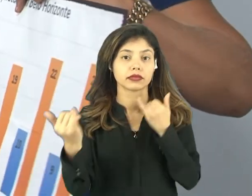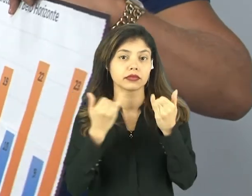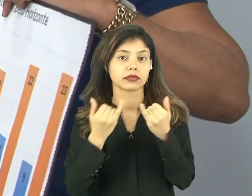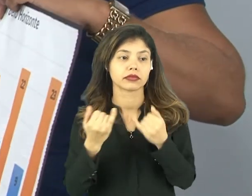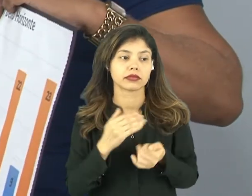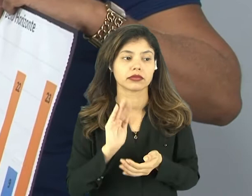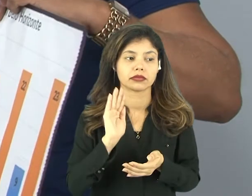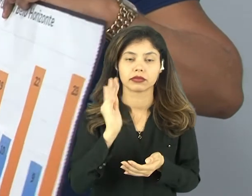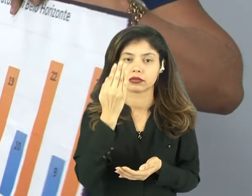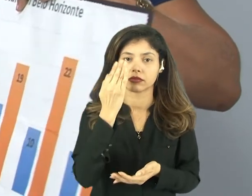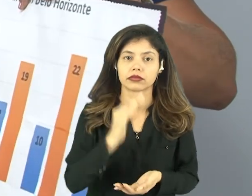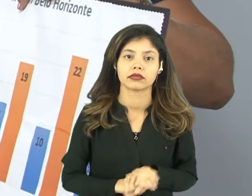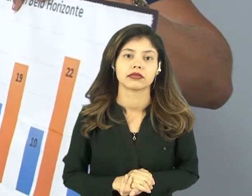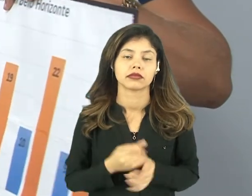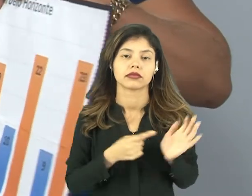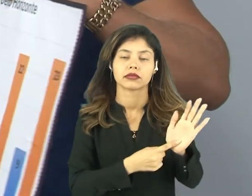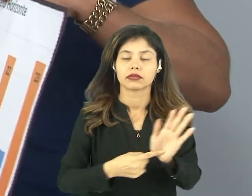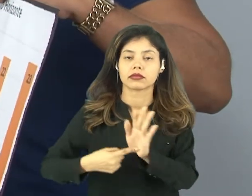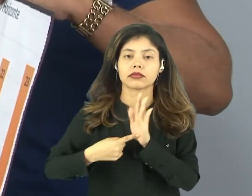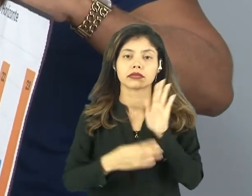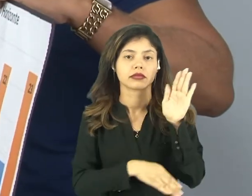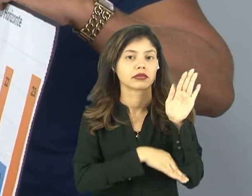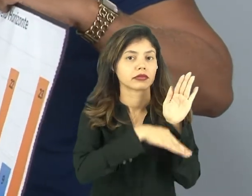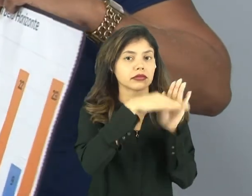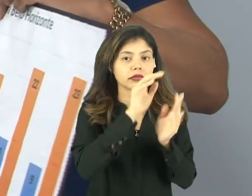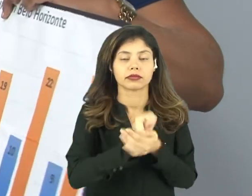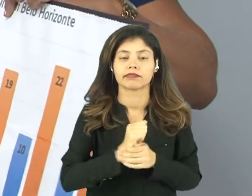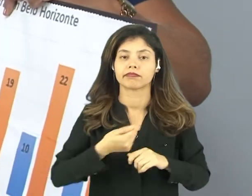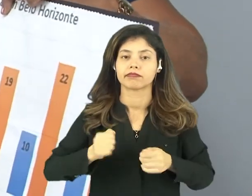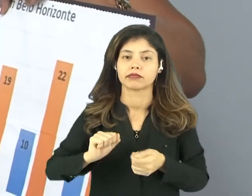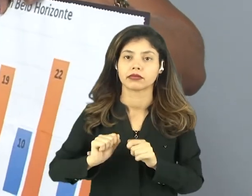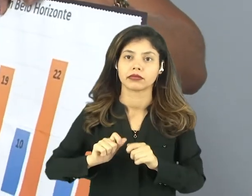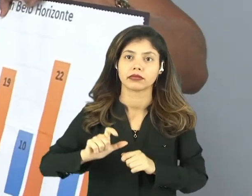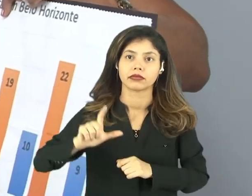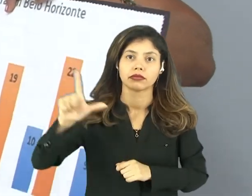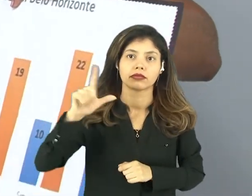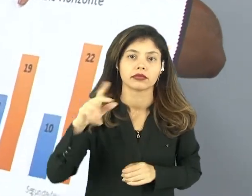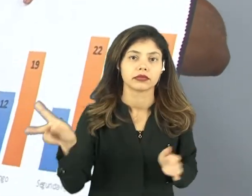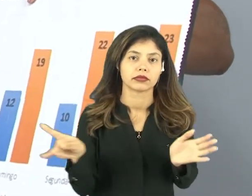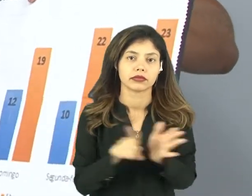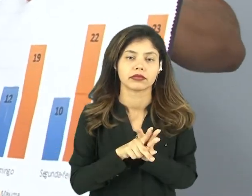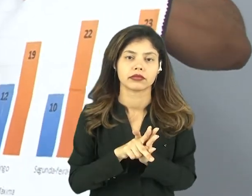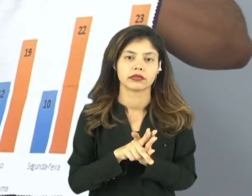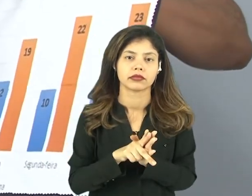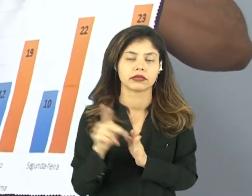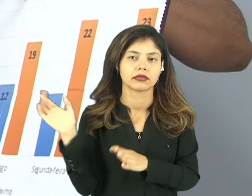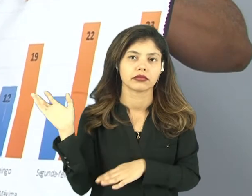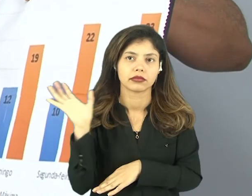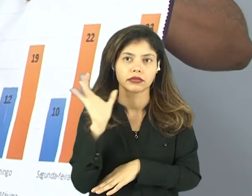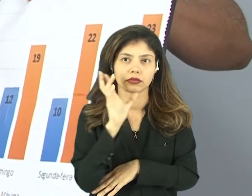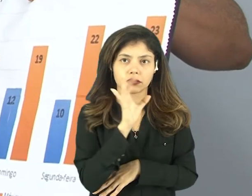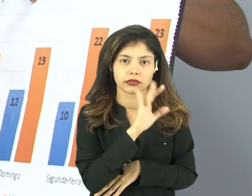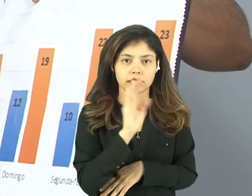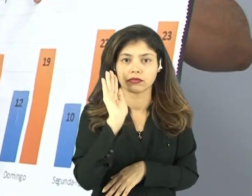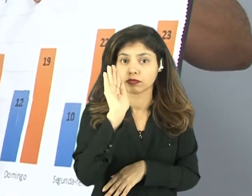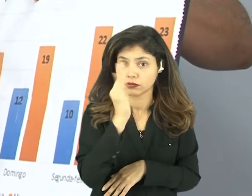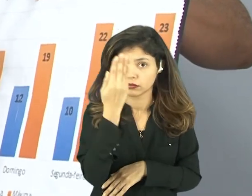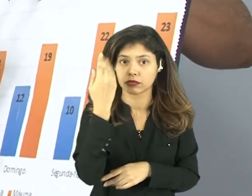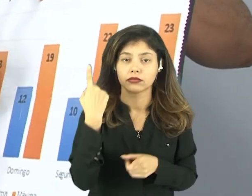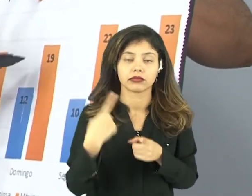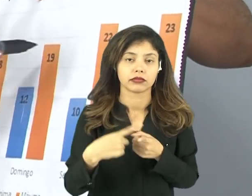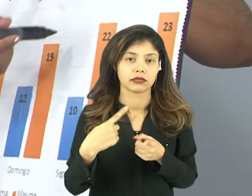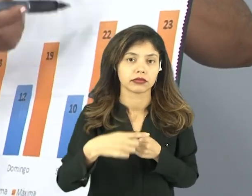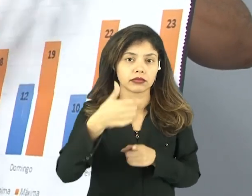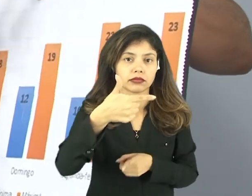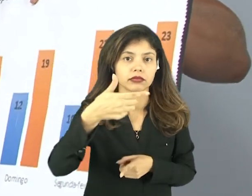O gráfico mostra um período de temperaturas muito elevadas, típico do verão? Não, falso. Porque, ó,